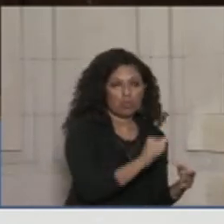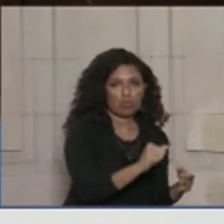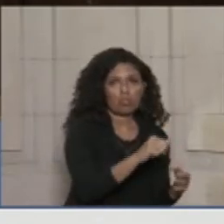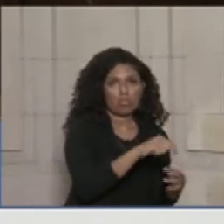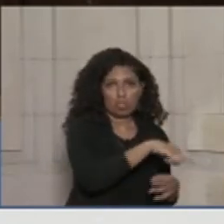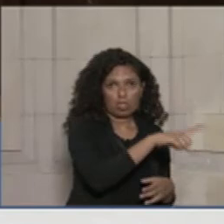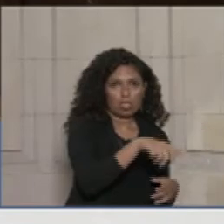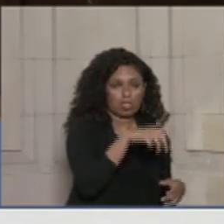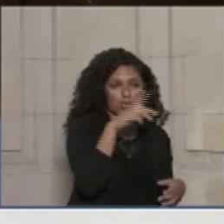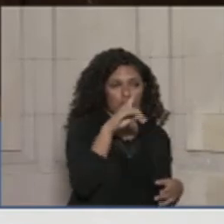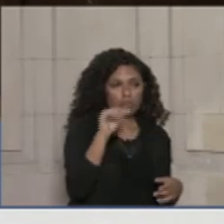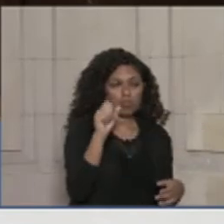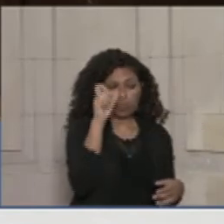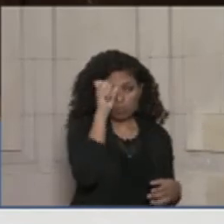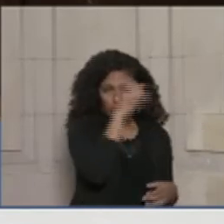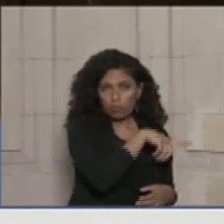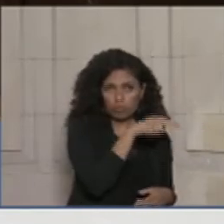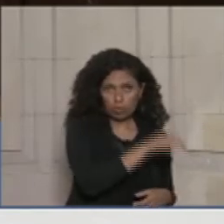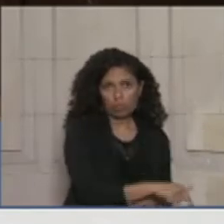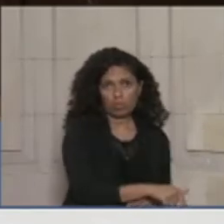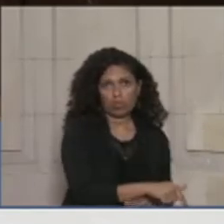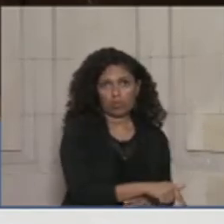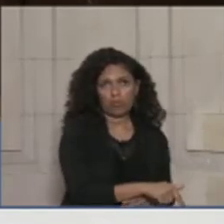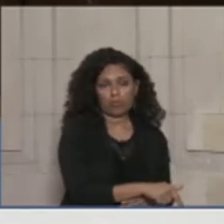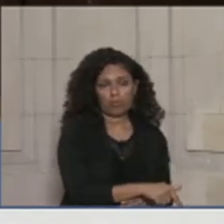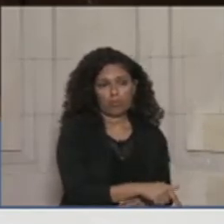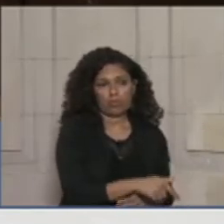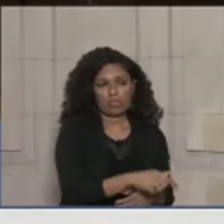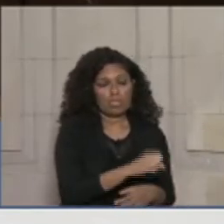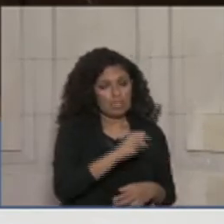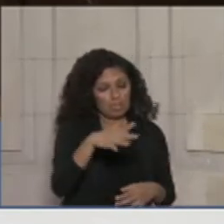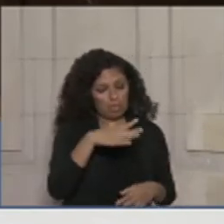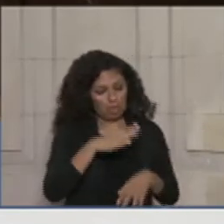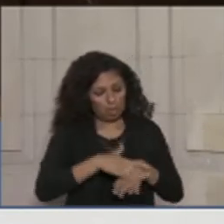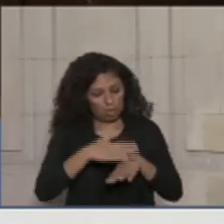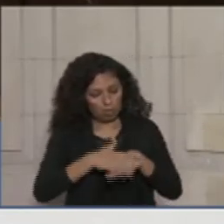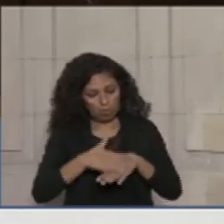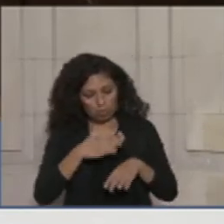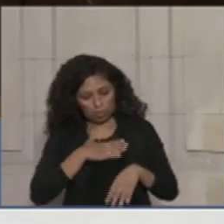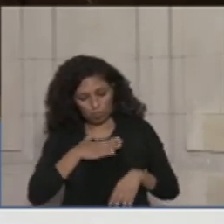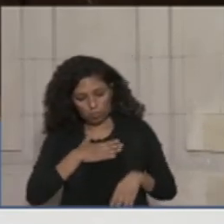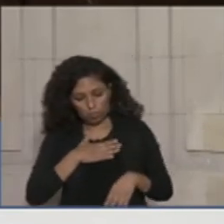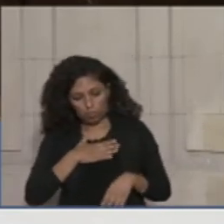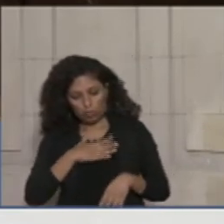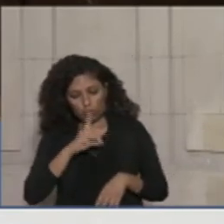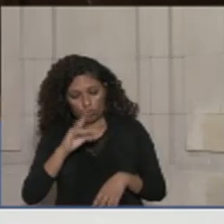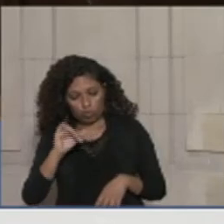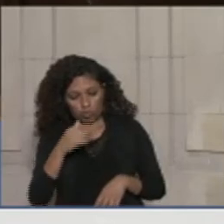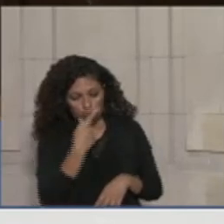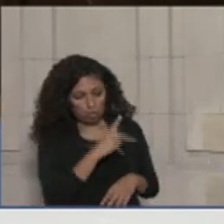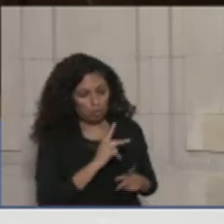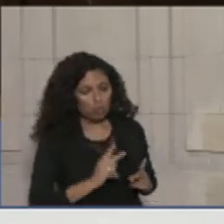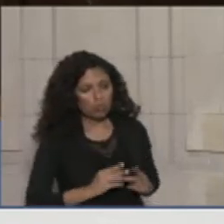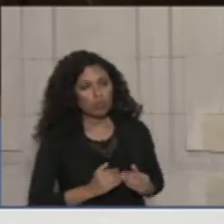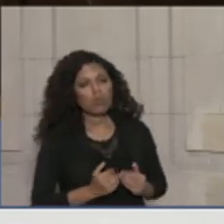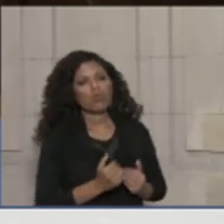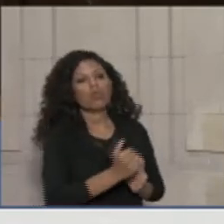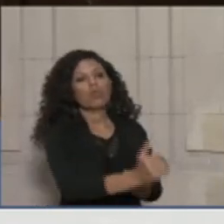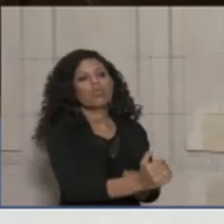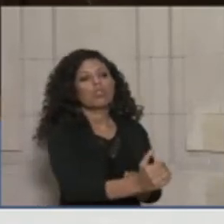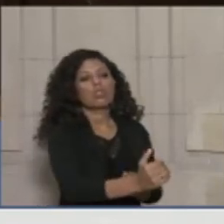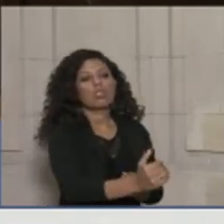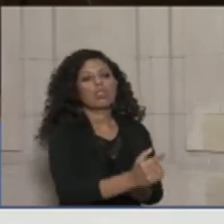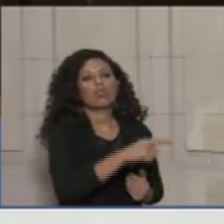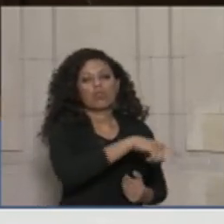dias muito difíceis nesse parlamento. E no que depender de mim, esses dias mal começaram, porque podem se